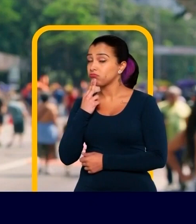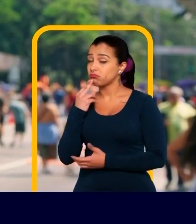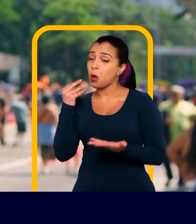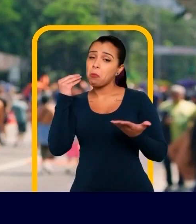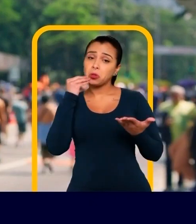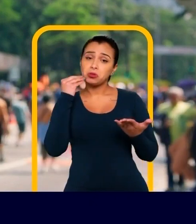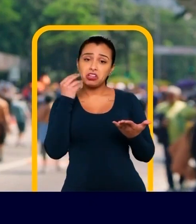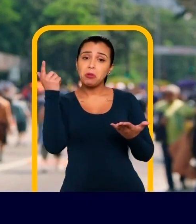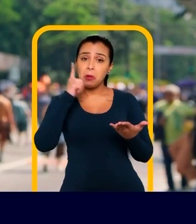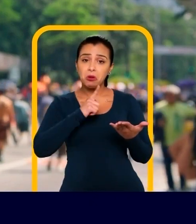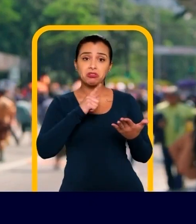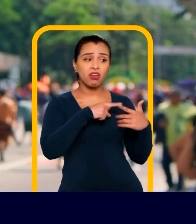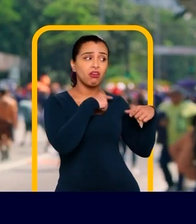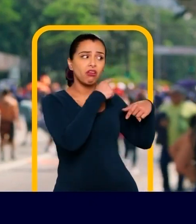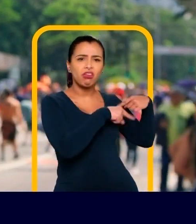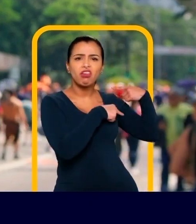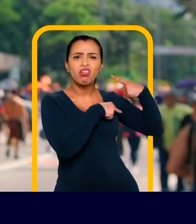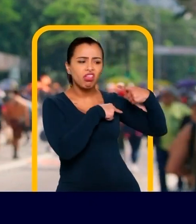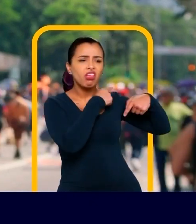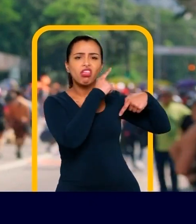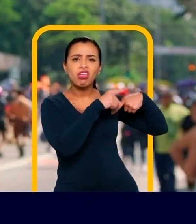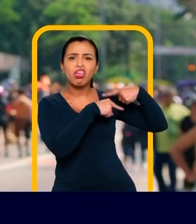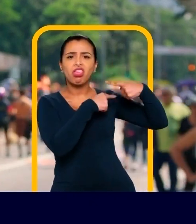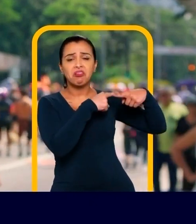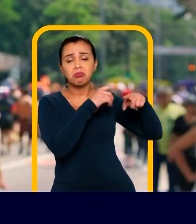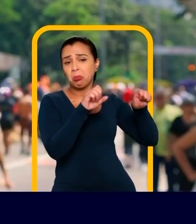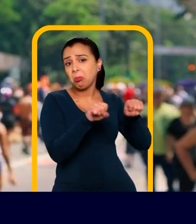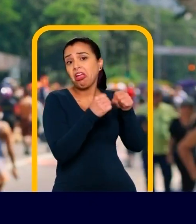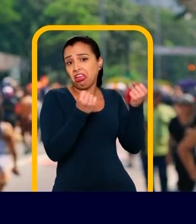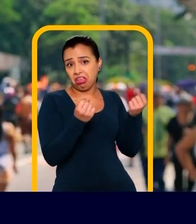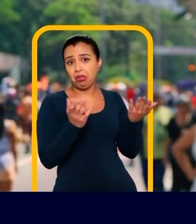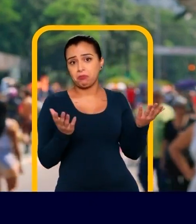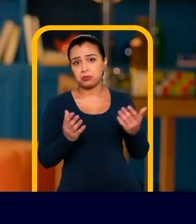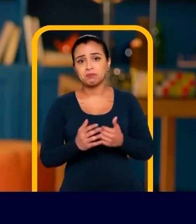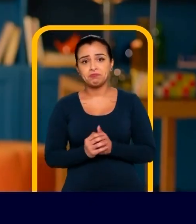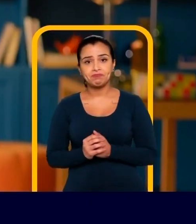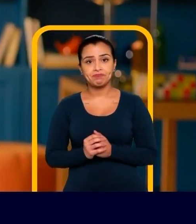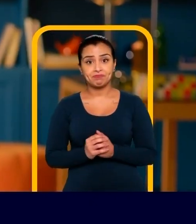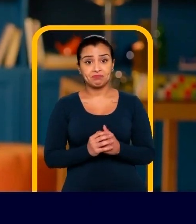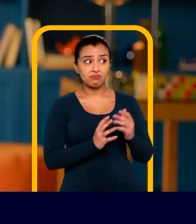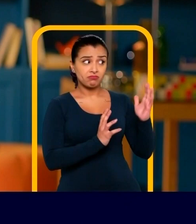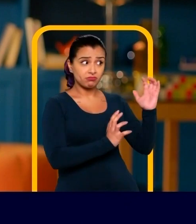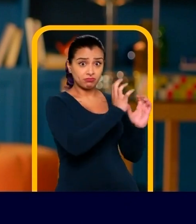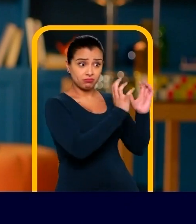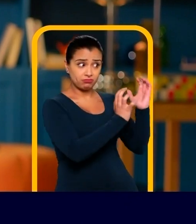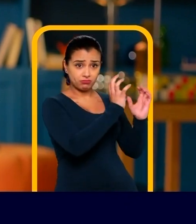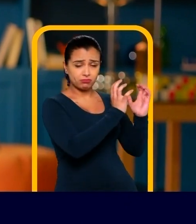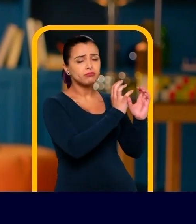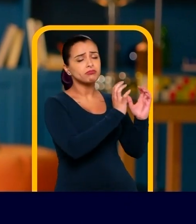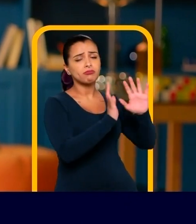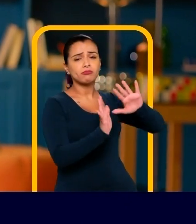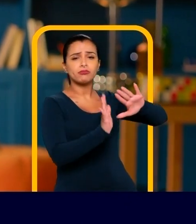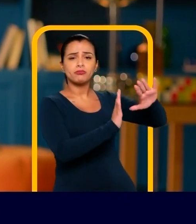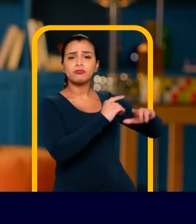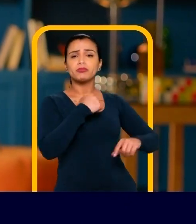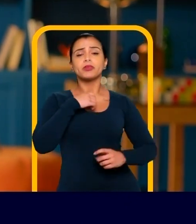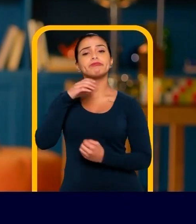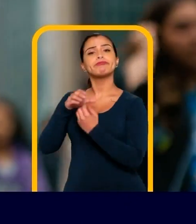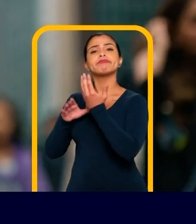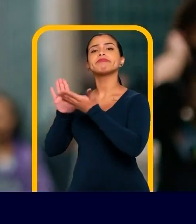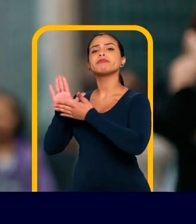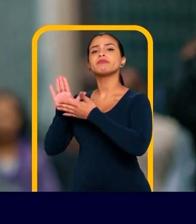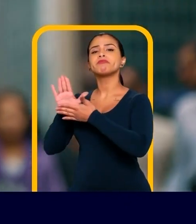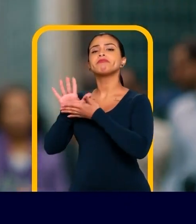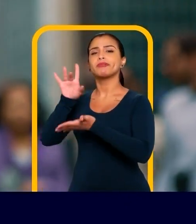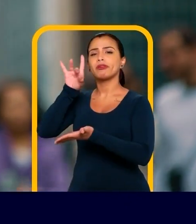gente tem de quebrar esse ciclo que a gente vem tendo no Brasil há várias décadas. Enquanto eles brigam, eu assumo um compromisso pela